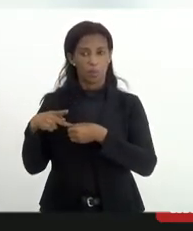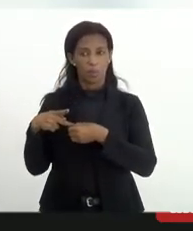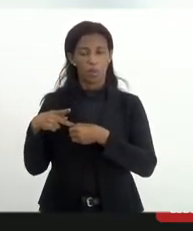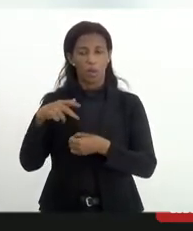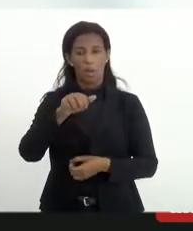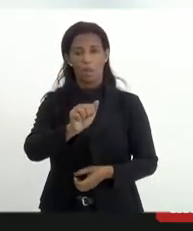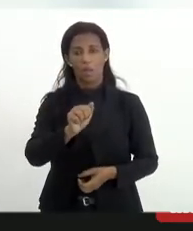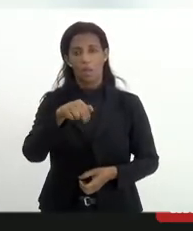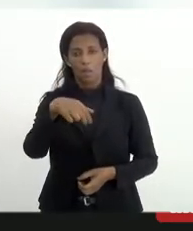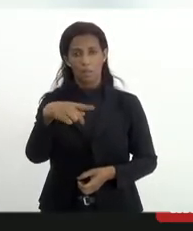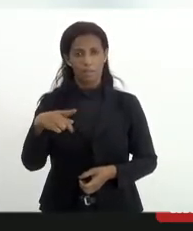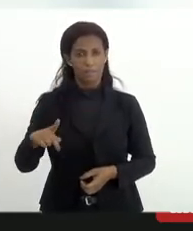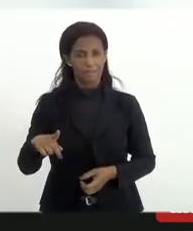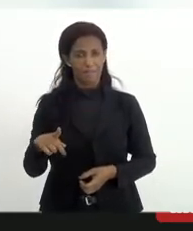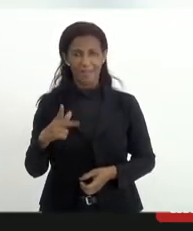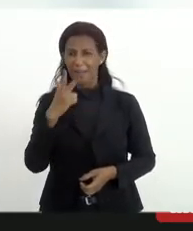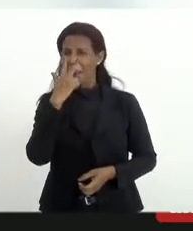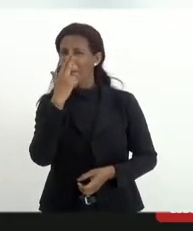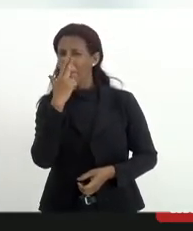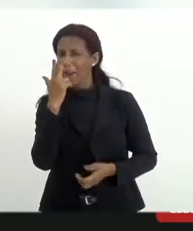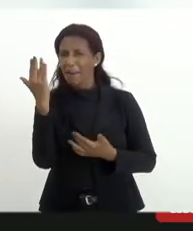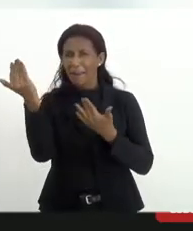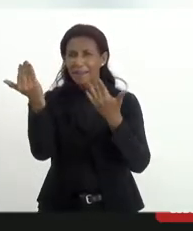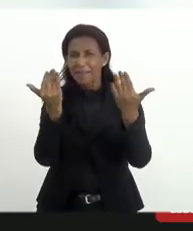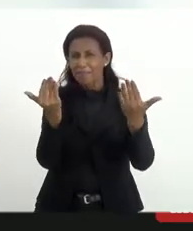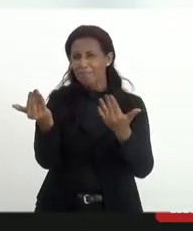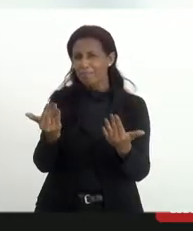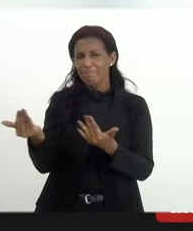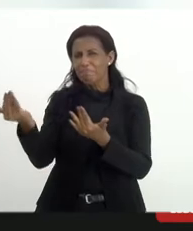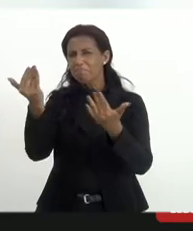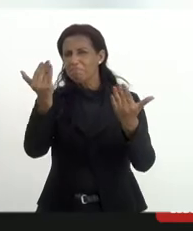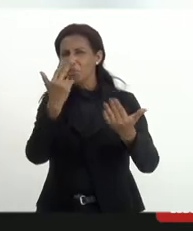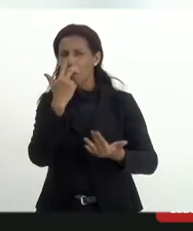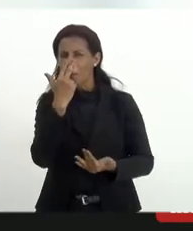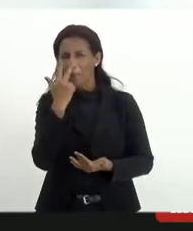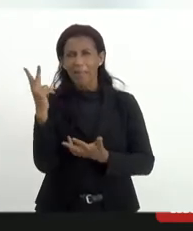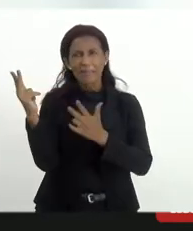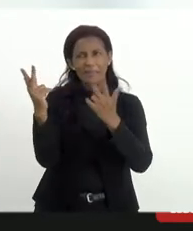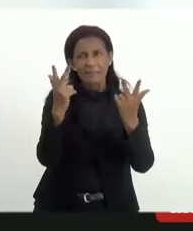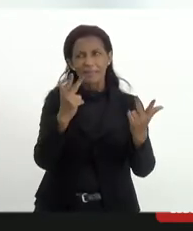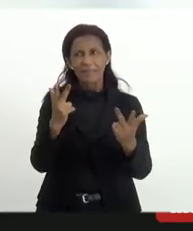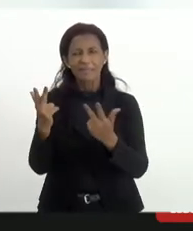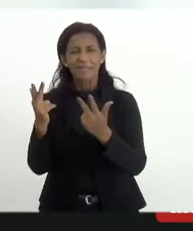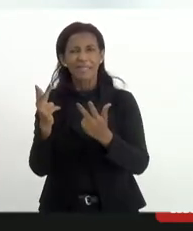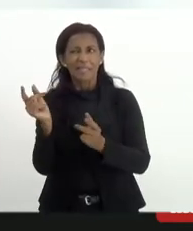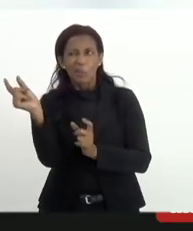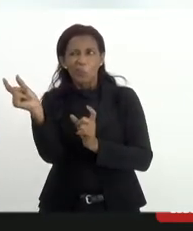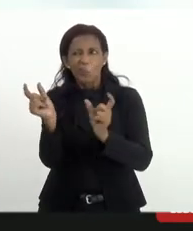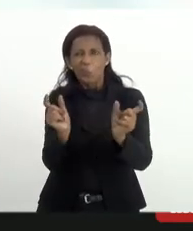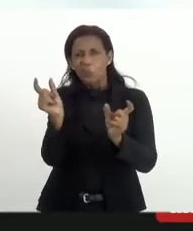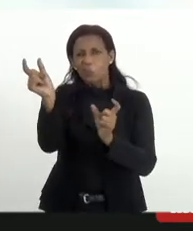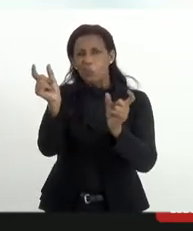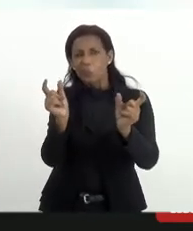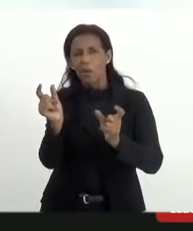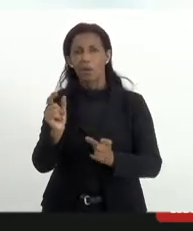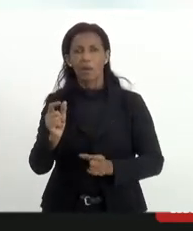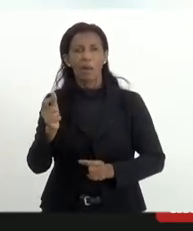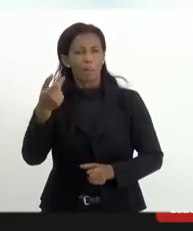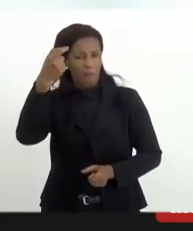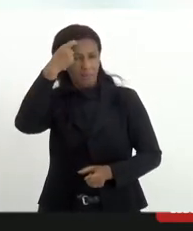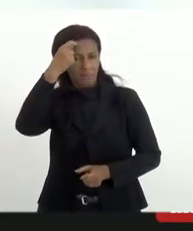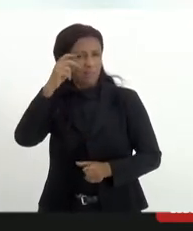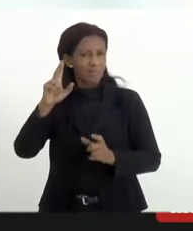MP, é muito parecido. Vai ter nuances de diferença, é muito parecida a